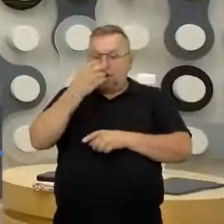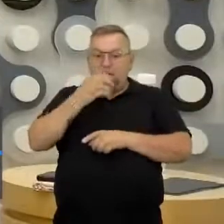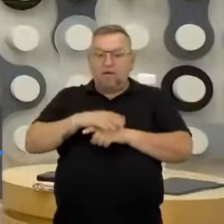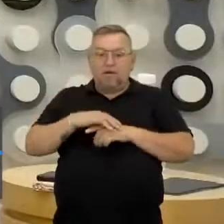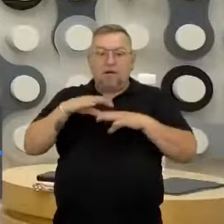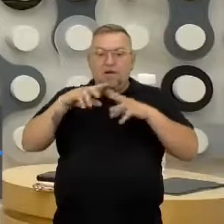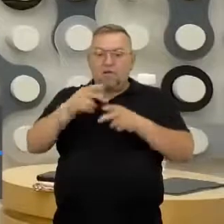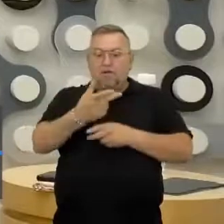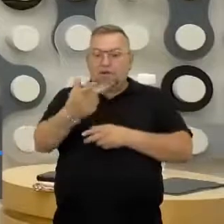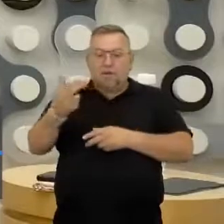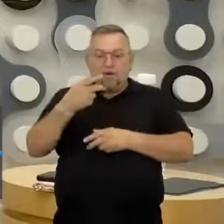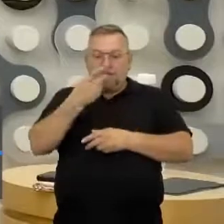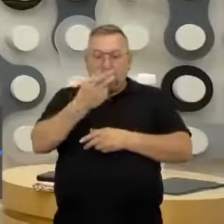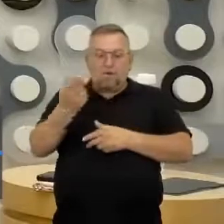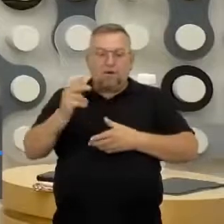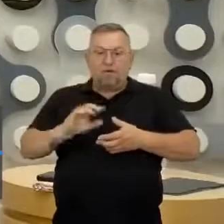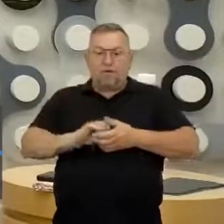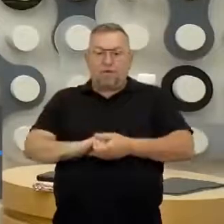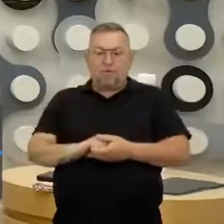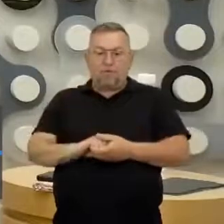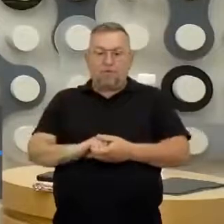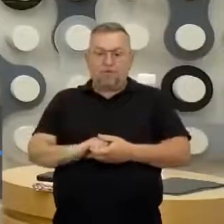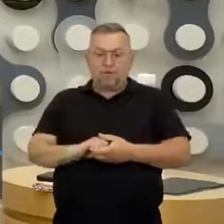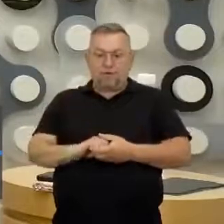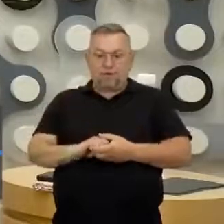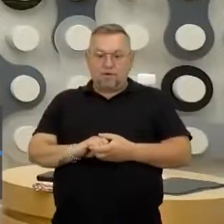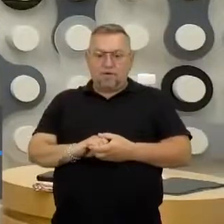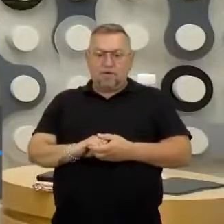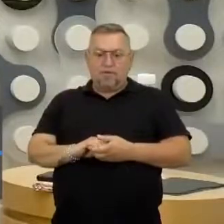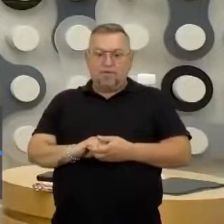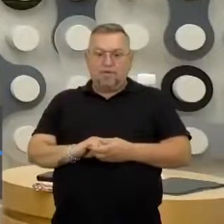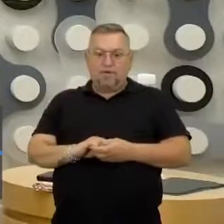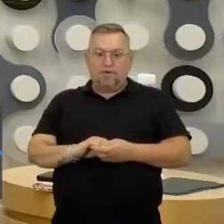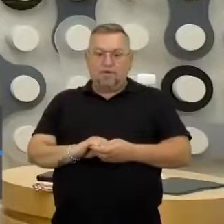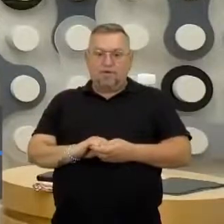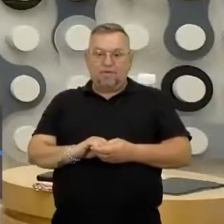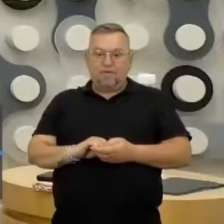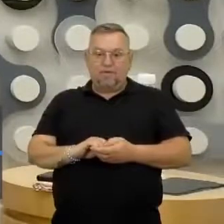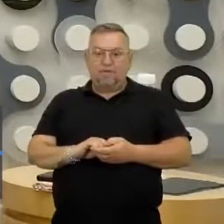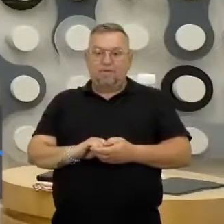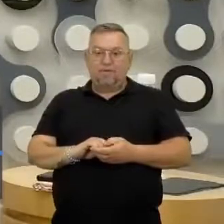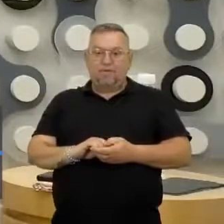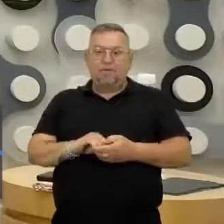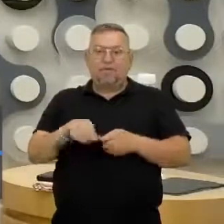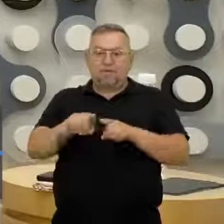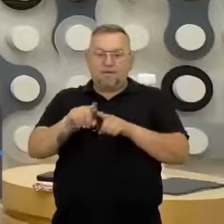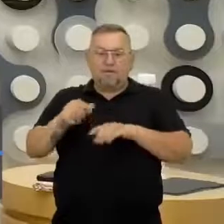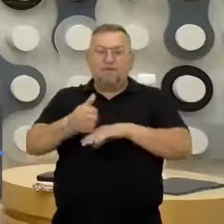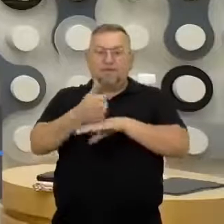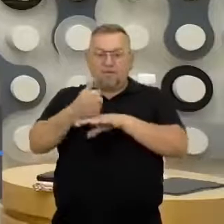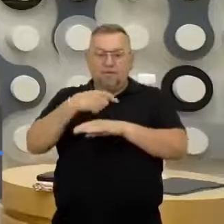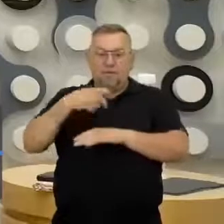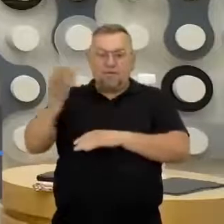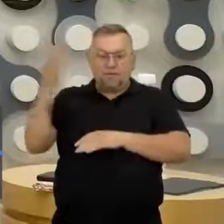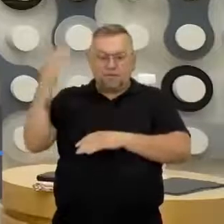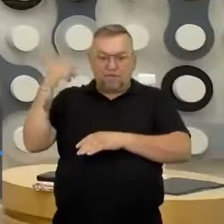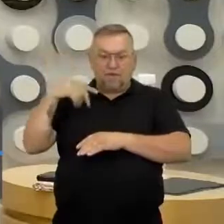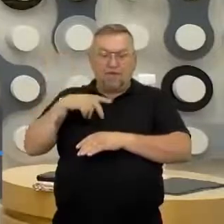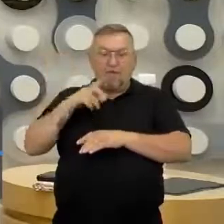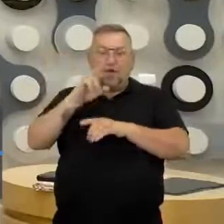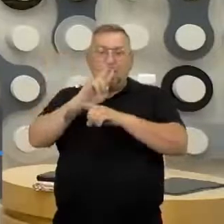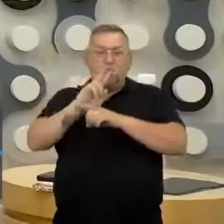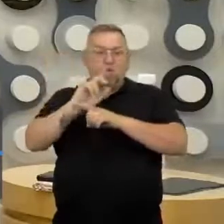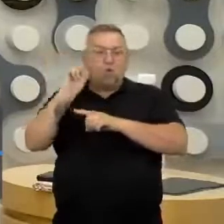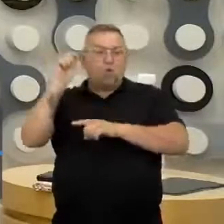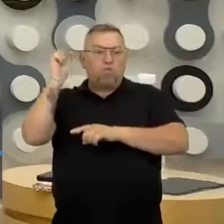mágico, malabarista, dançarina. Ai, aí boa, tem boa. Vários aqui. A professora Maria Helena comentou um profissional que existia antigamente, que é o domador de